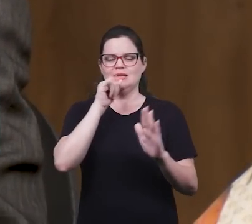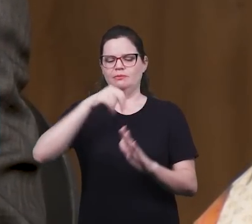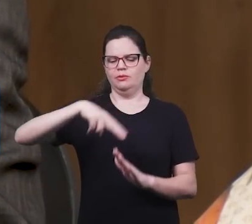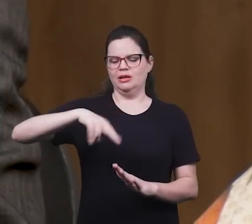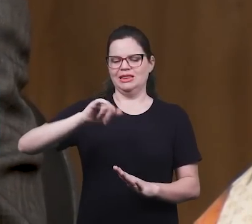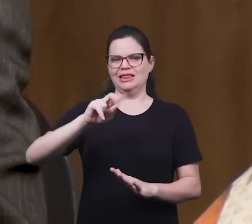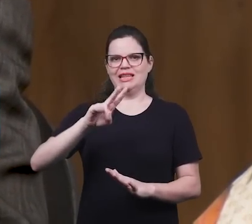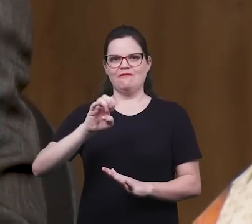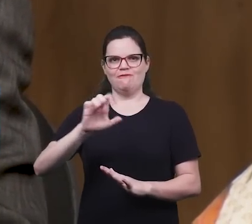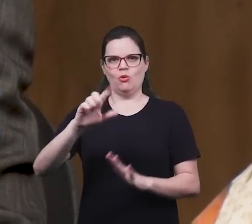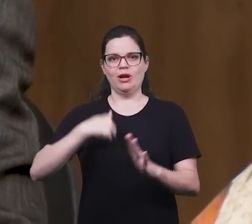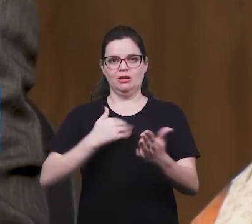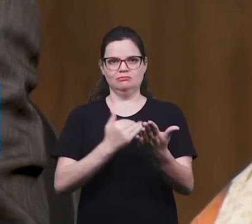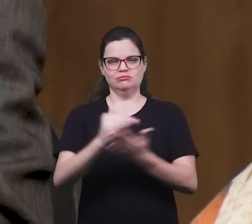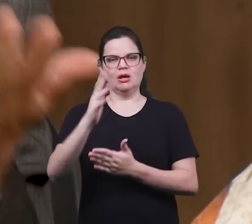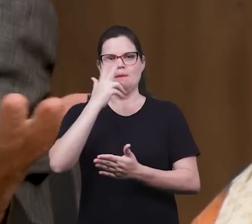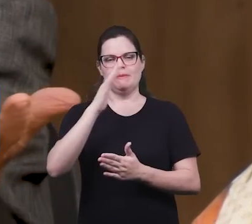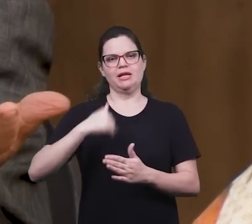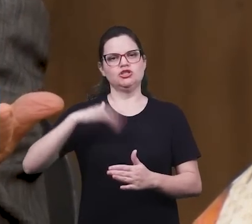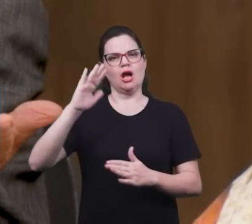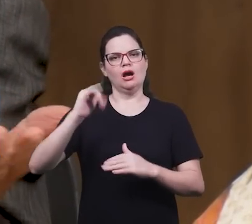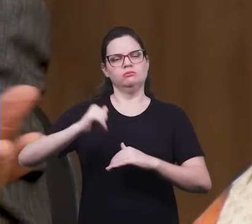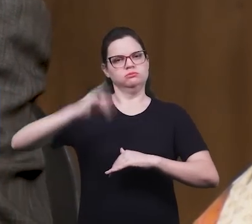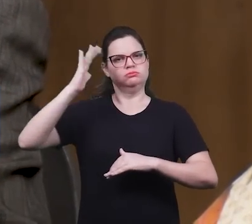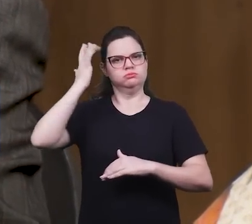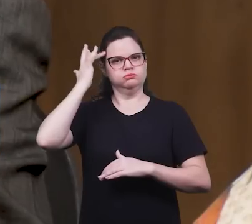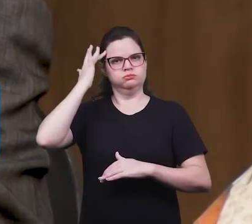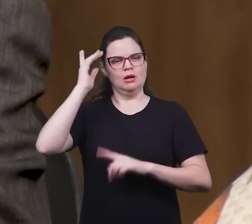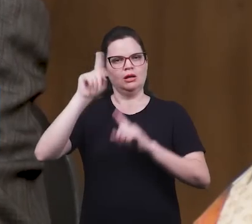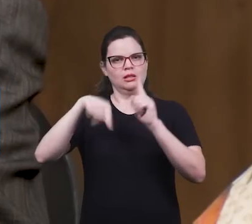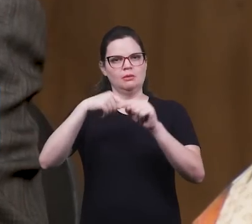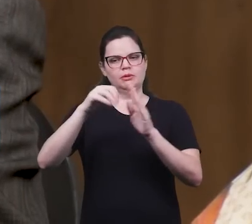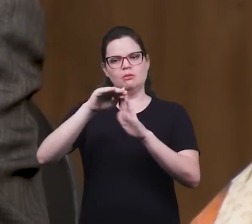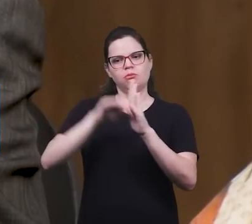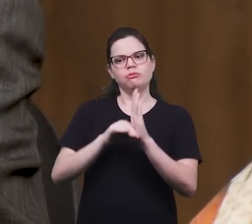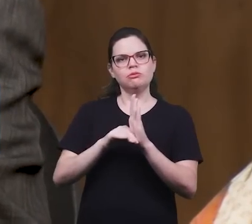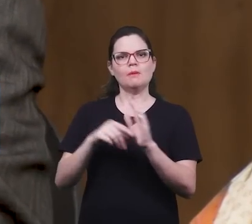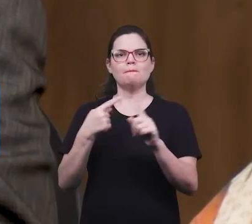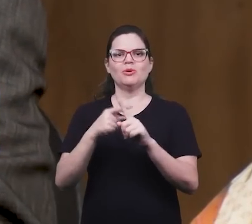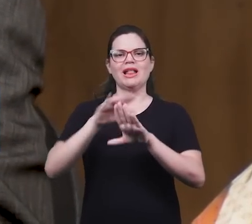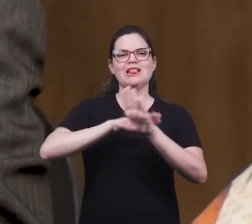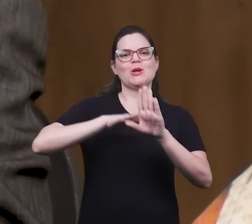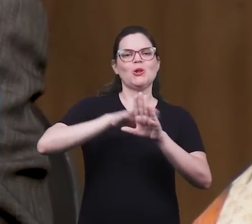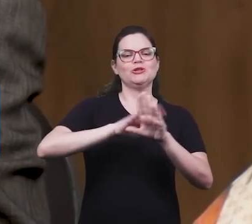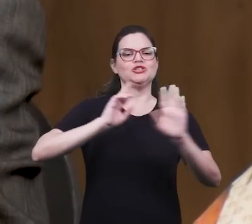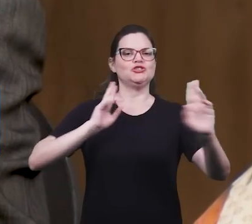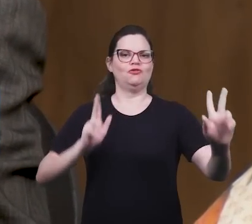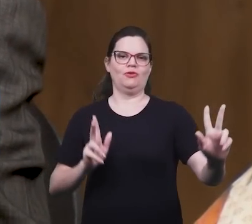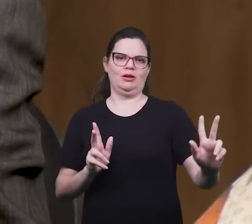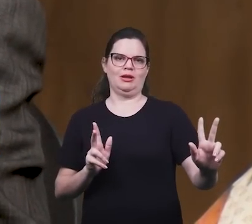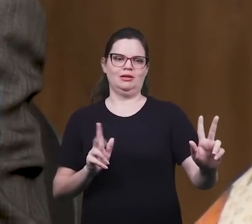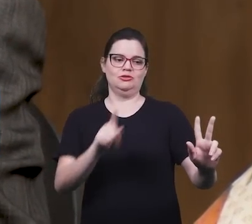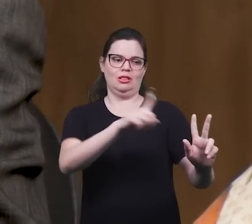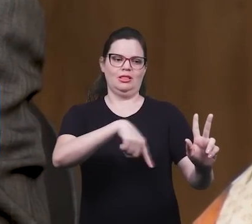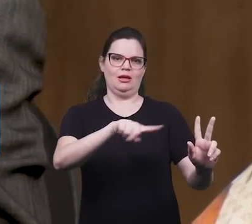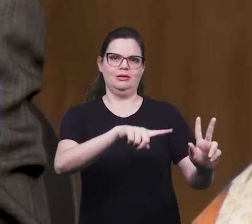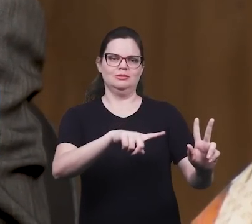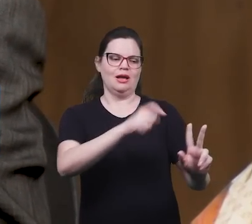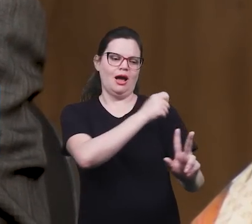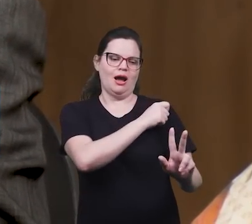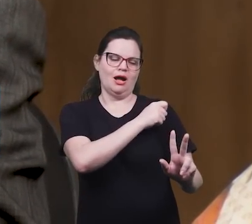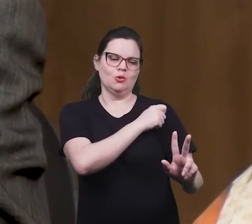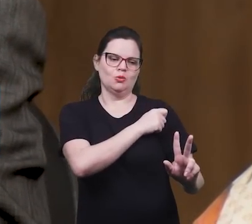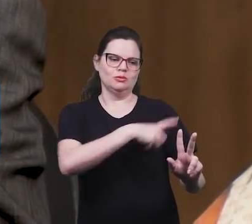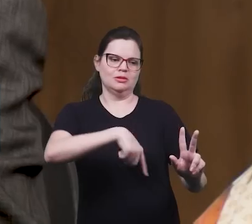as ideias dele eram ideias que contrastavam com as ideologias dos demais. Então ele percebeu que alguma coisa, ele tinha que ter